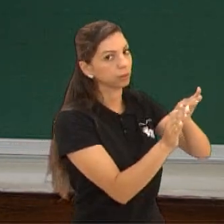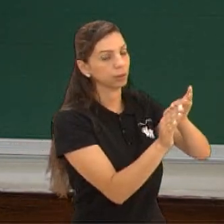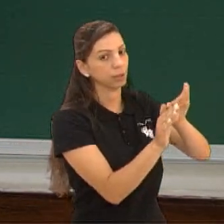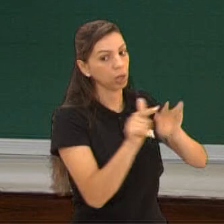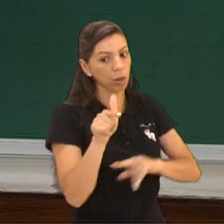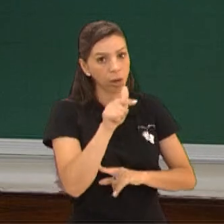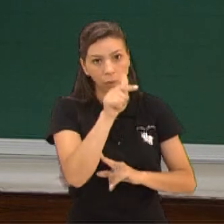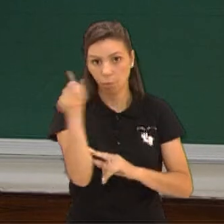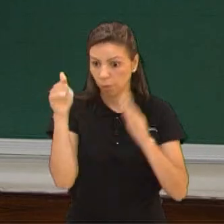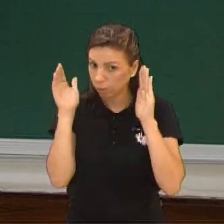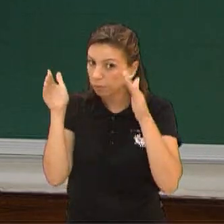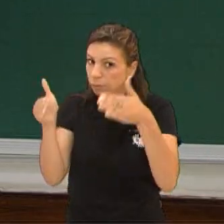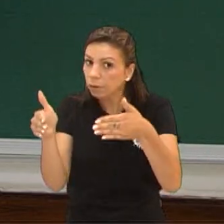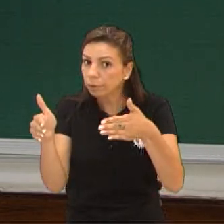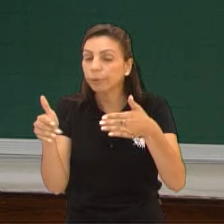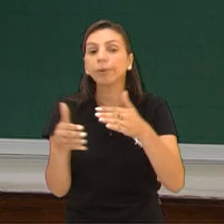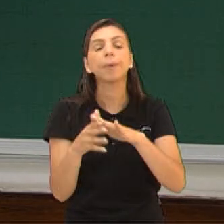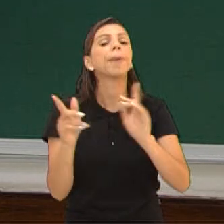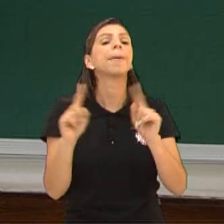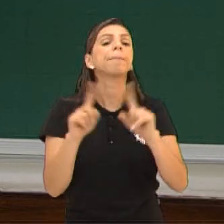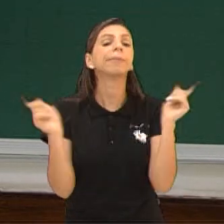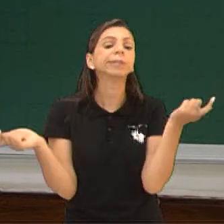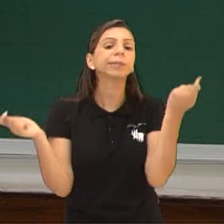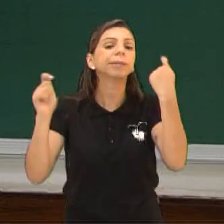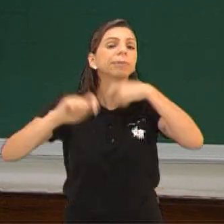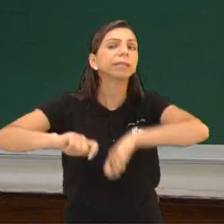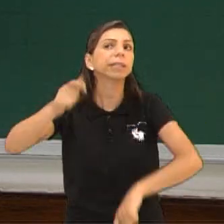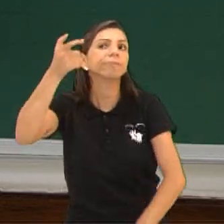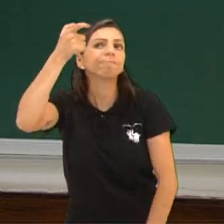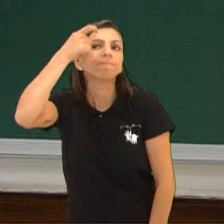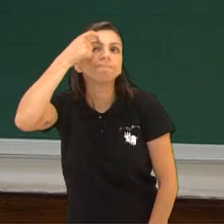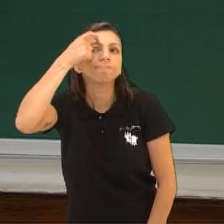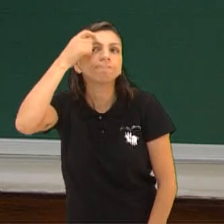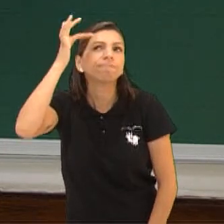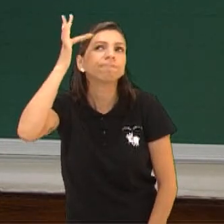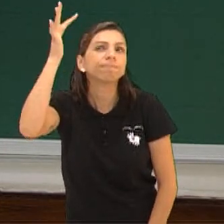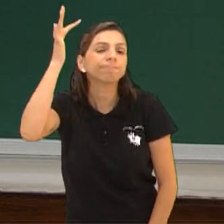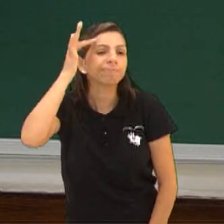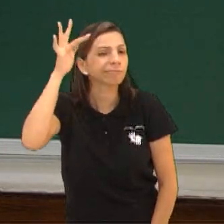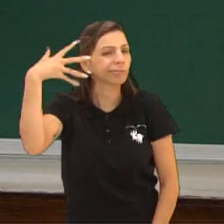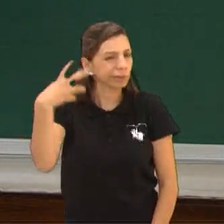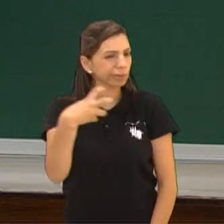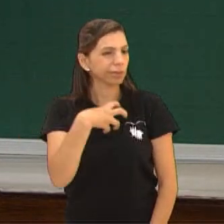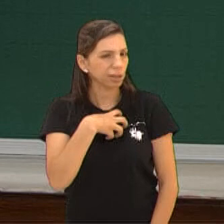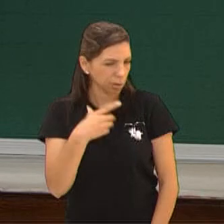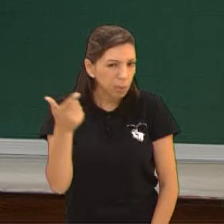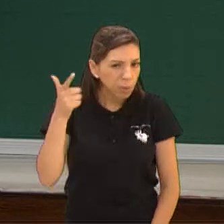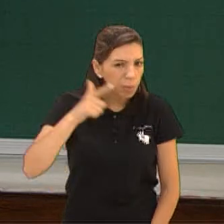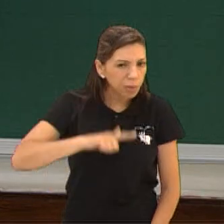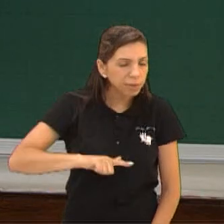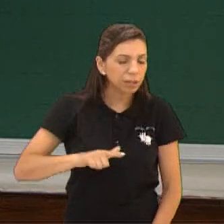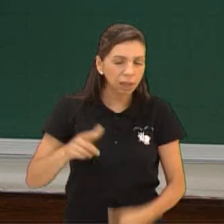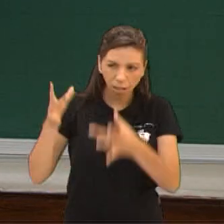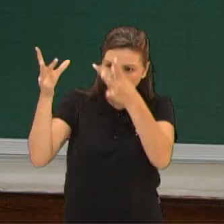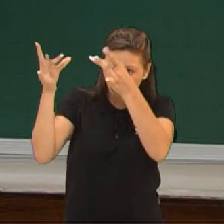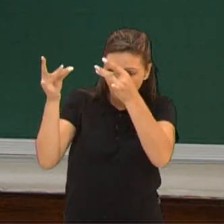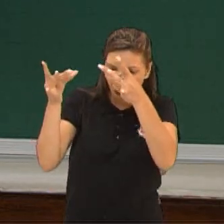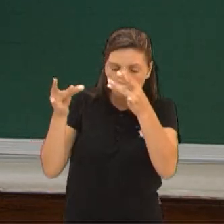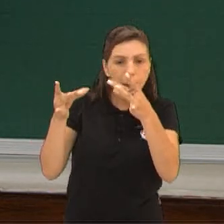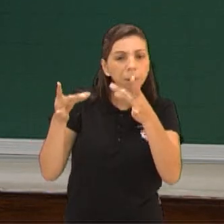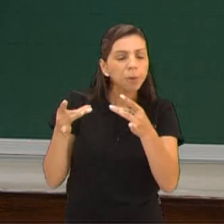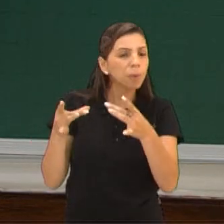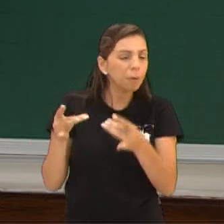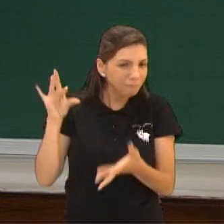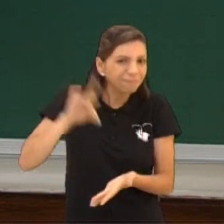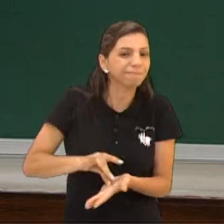coisas, é uma coisa. Mas a nossa capacidade racional, a nossa sensibilidade, será que nós conseguimos descrever essas coisas, de fato,